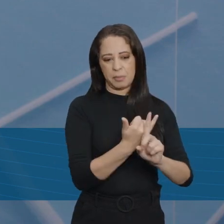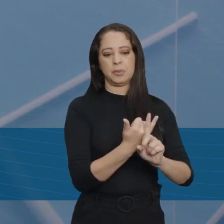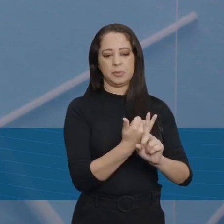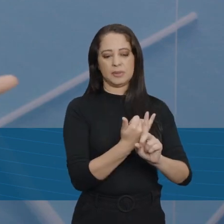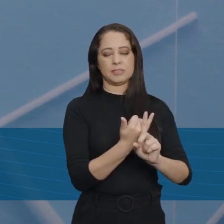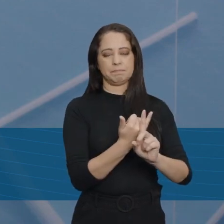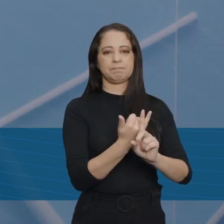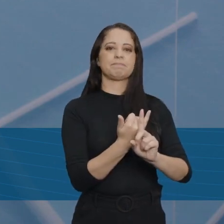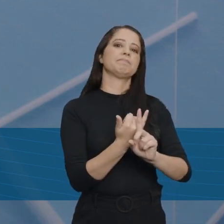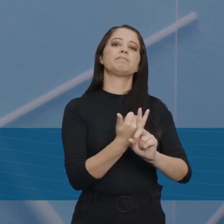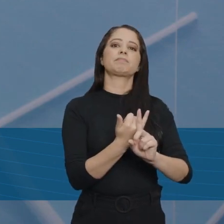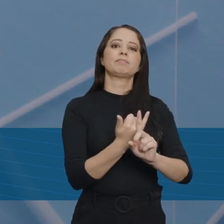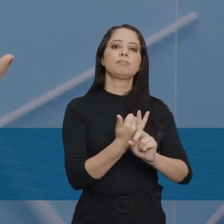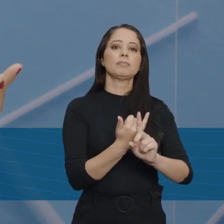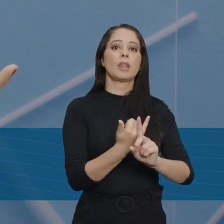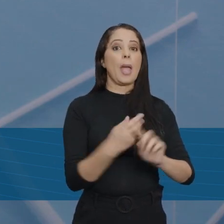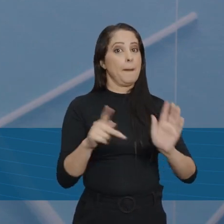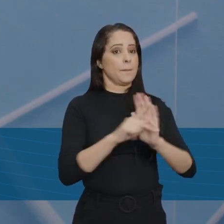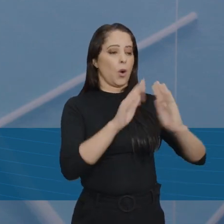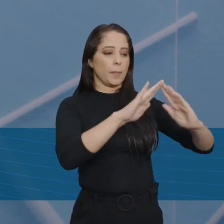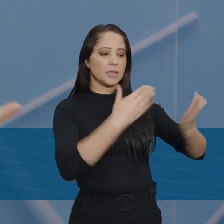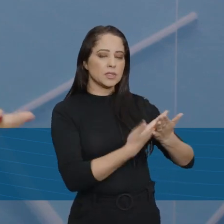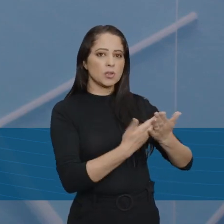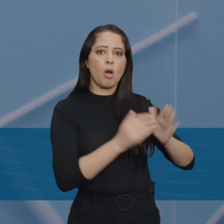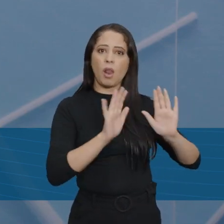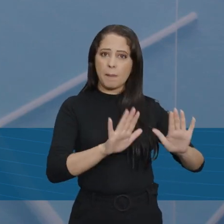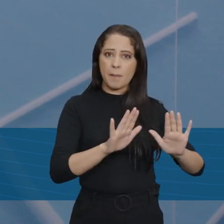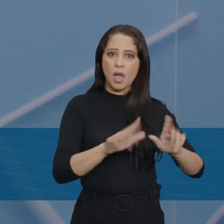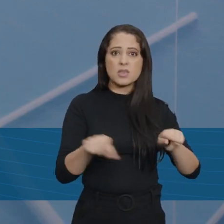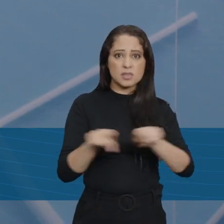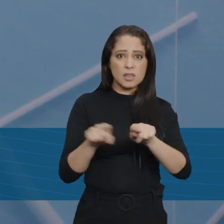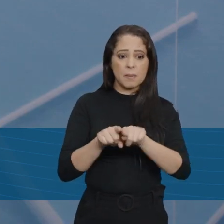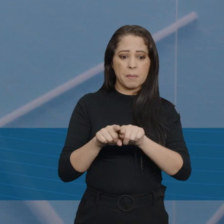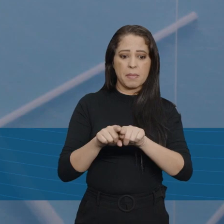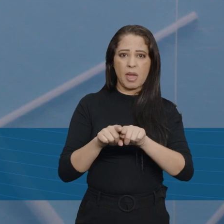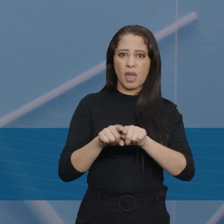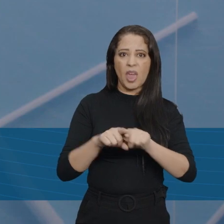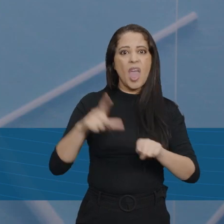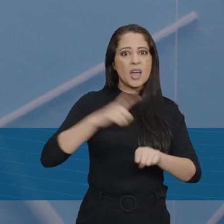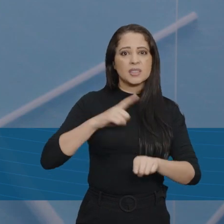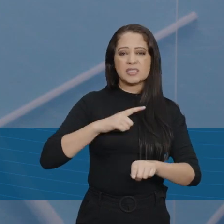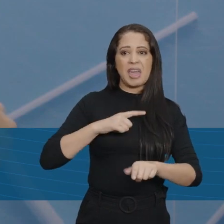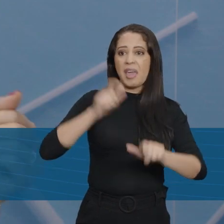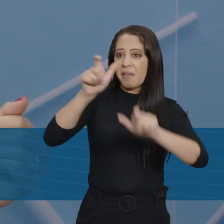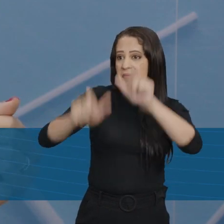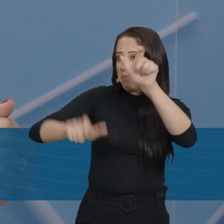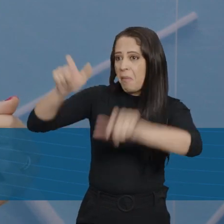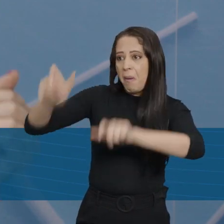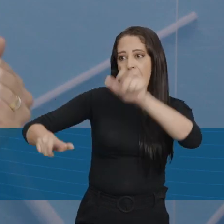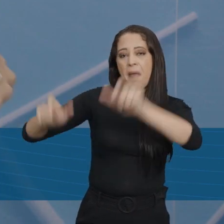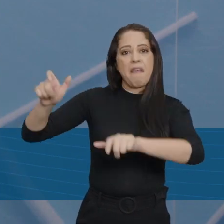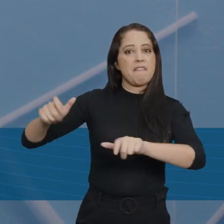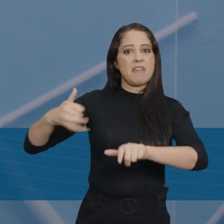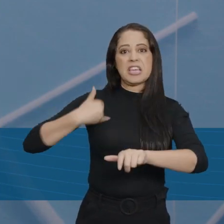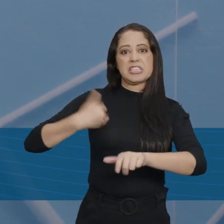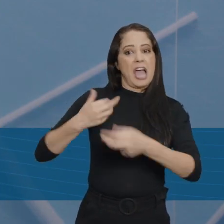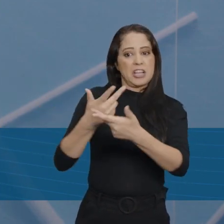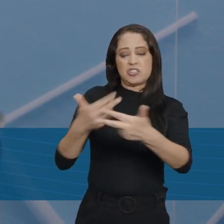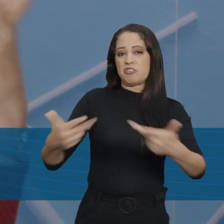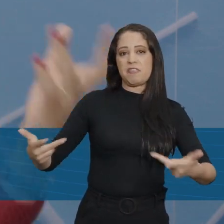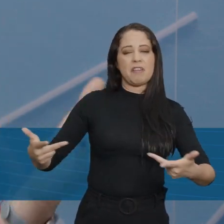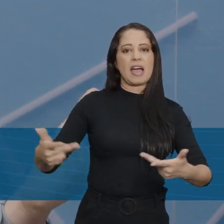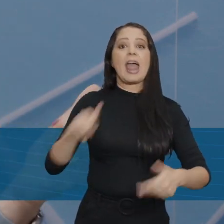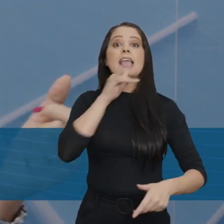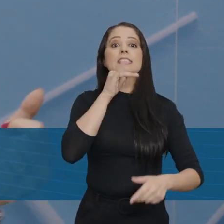gente está falando bullying no sentido aí das escolas, com crianças, mas a gente pode falar em todas as idades, né?